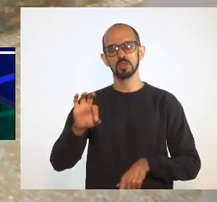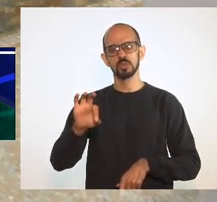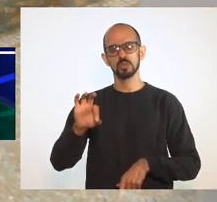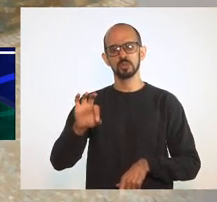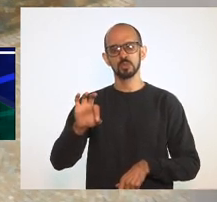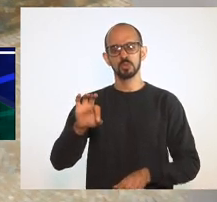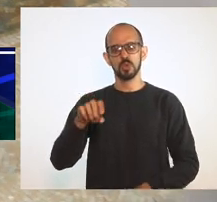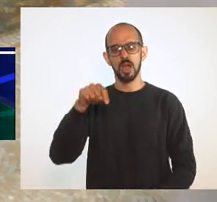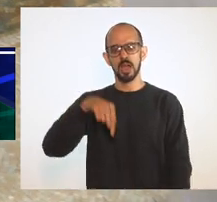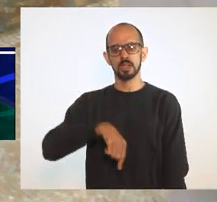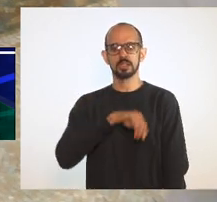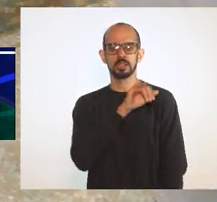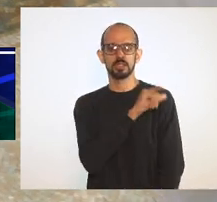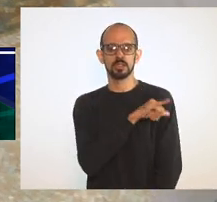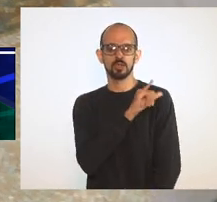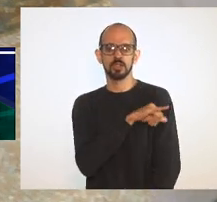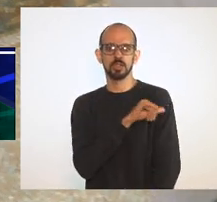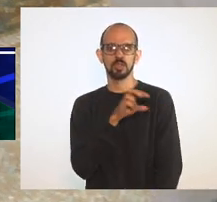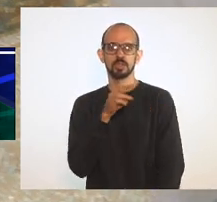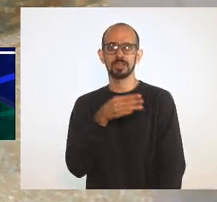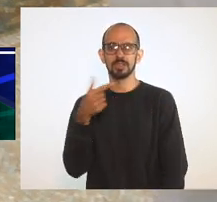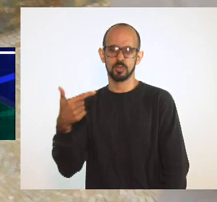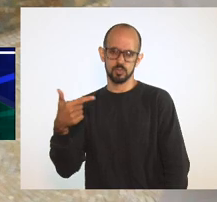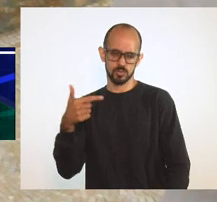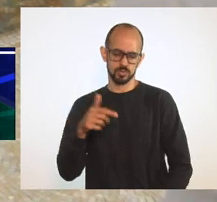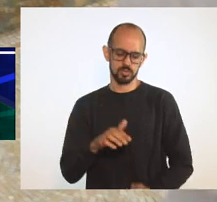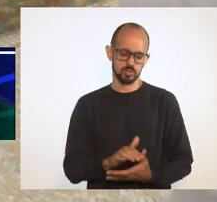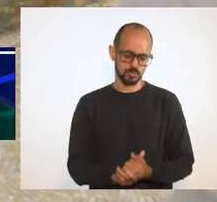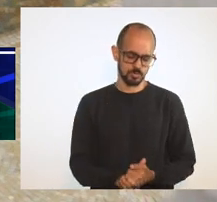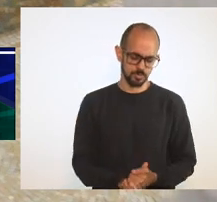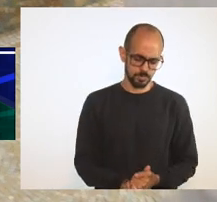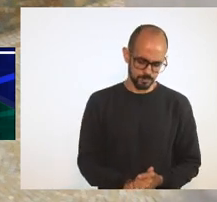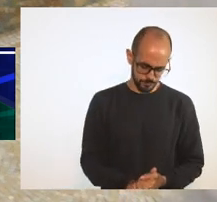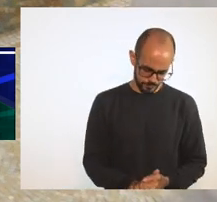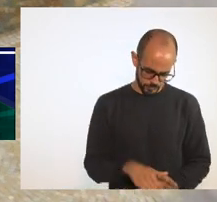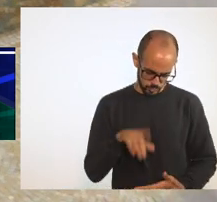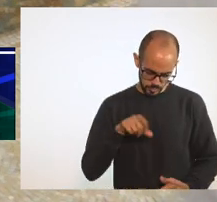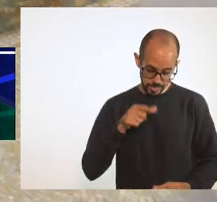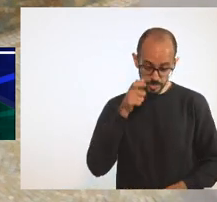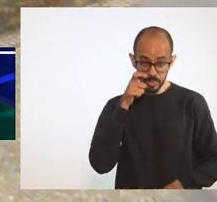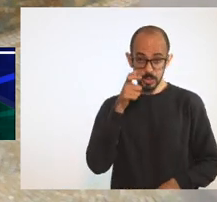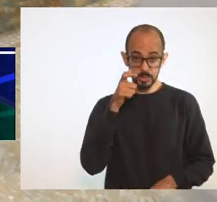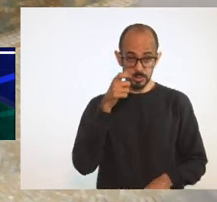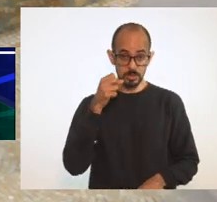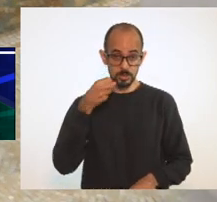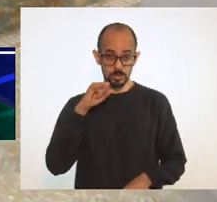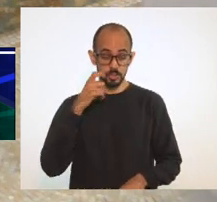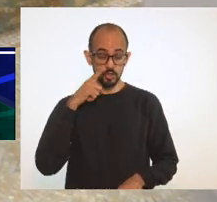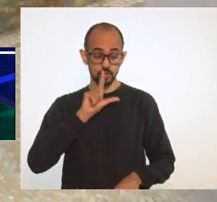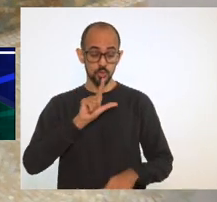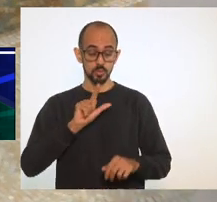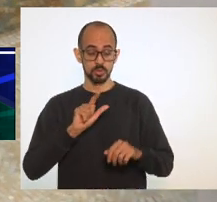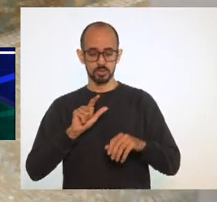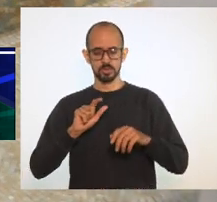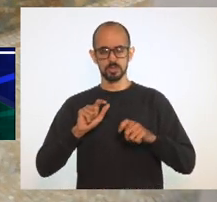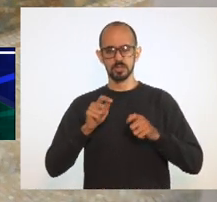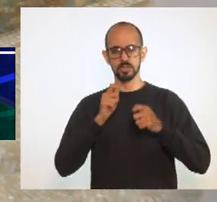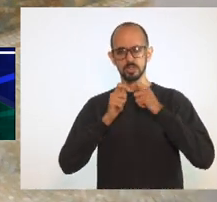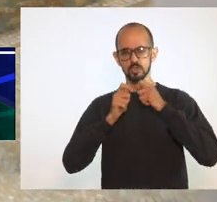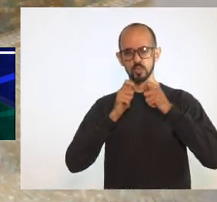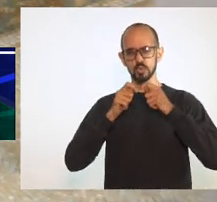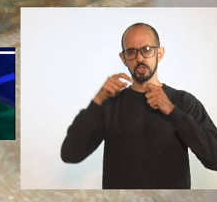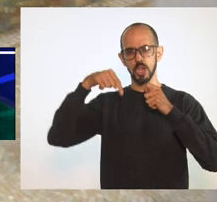13,3%. Aqui no estado do Rio são 32%. É bem interessante se nós pudermos tratar essa matéria aqui na casa, claro, dando